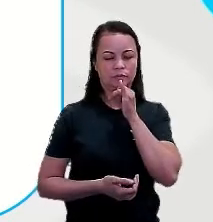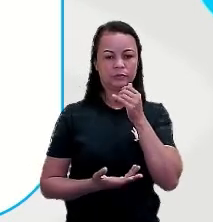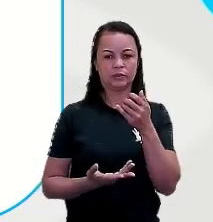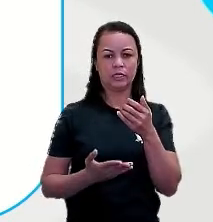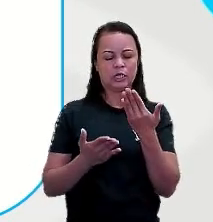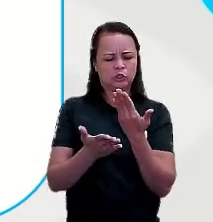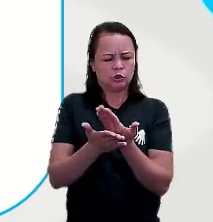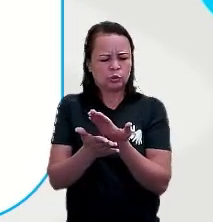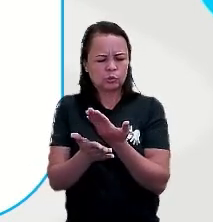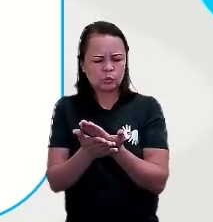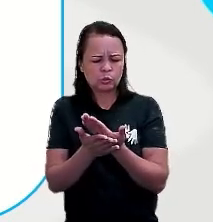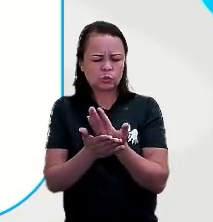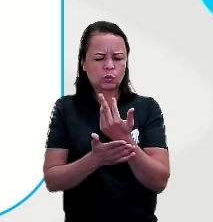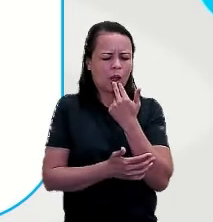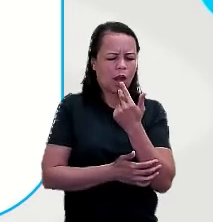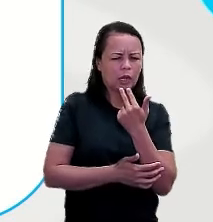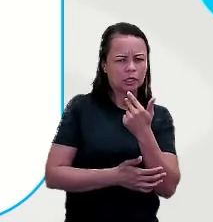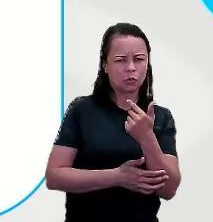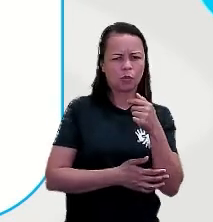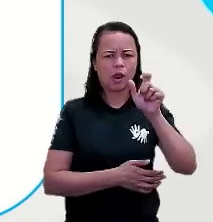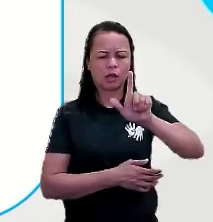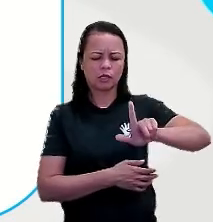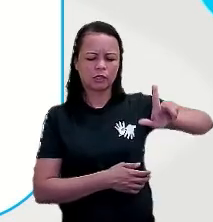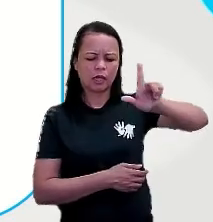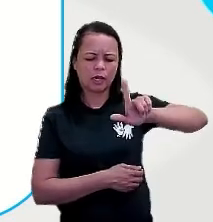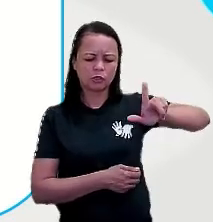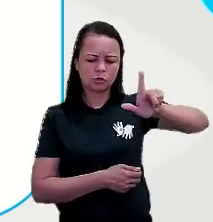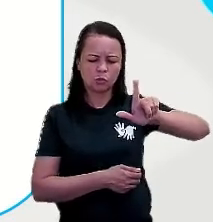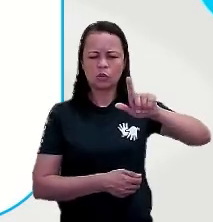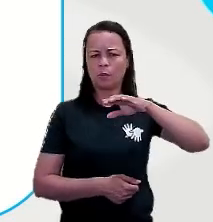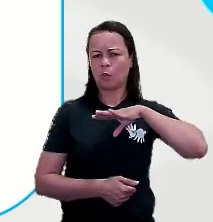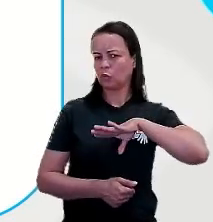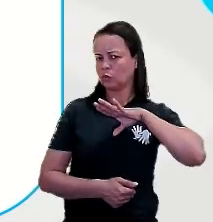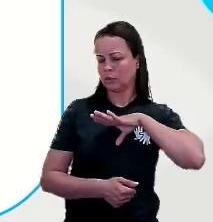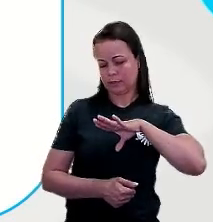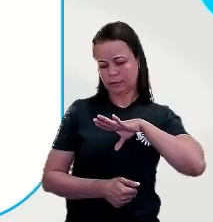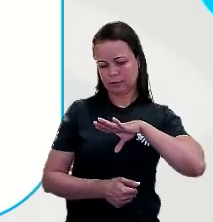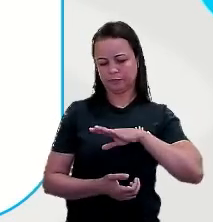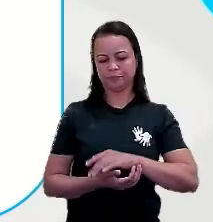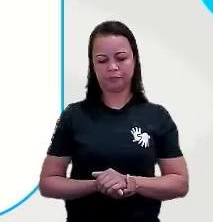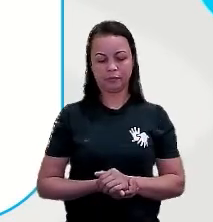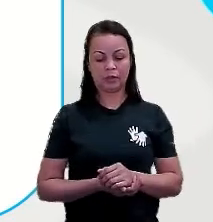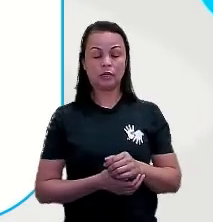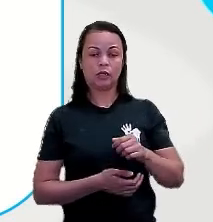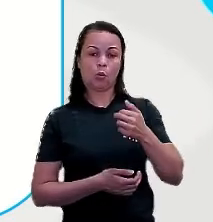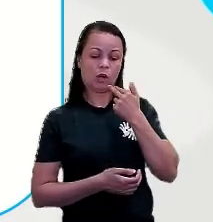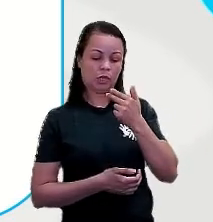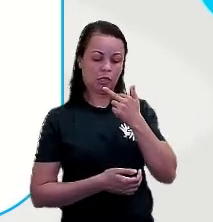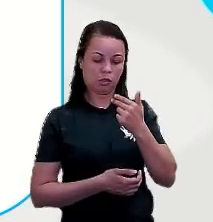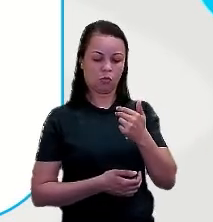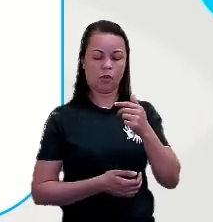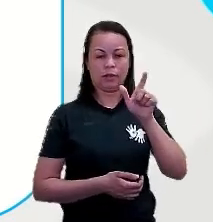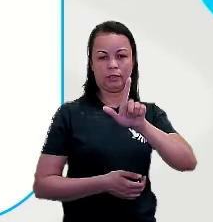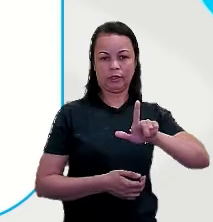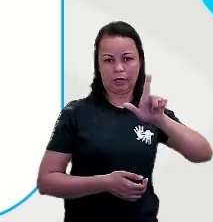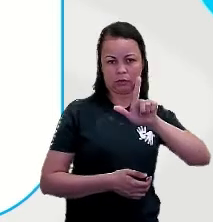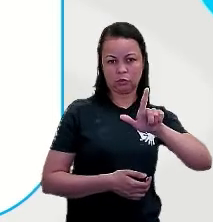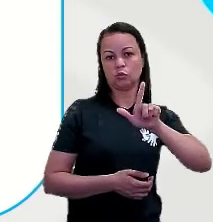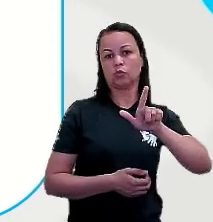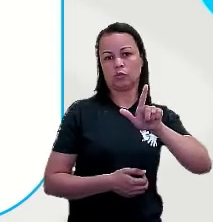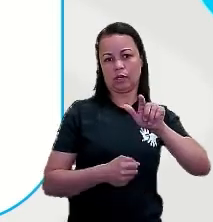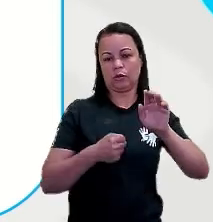língua e a literatura portuguesa. Então, língua e literatura são substantivo, português o adjetivo.